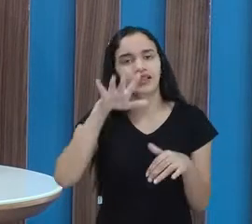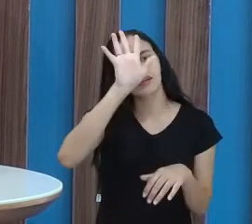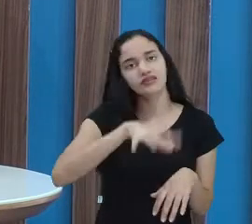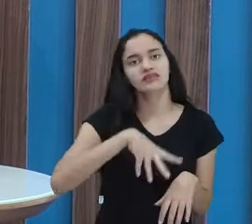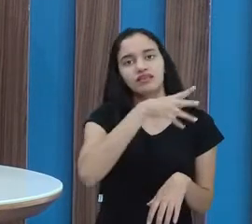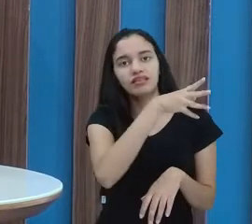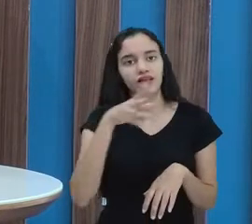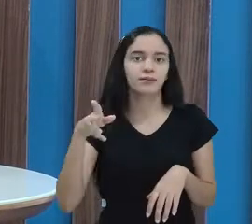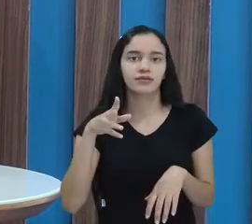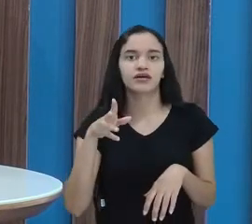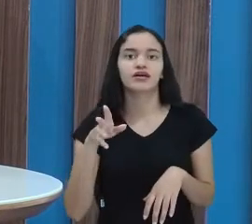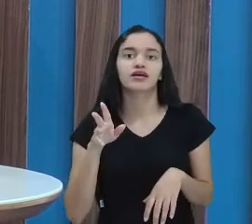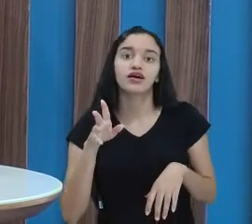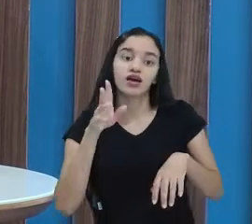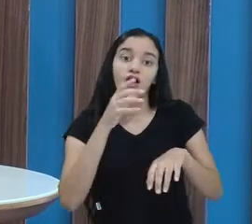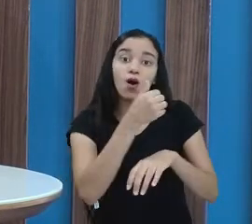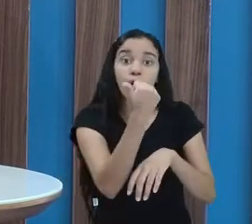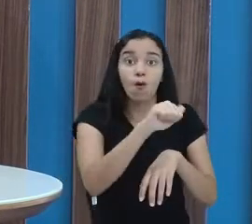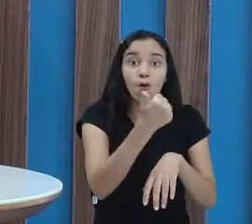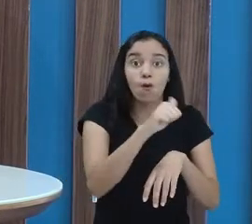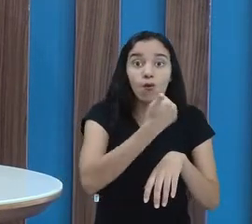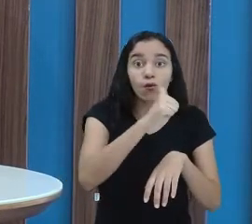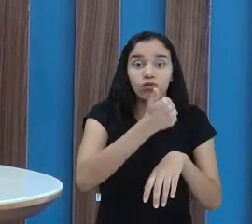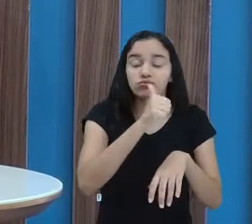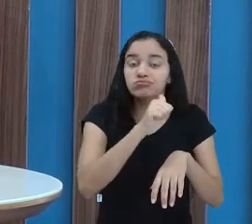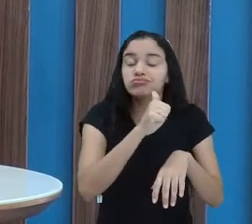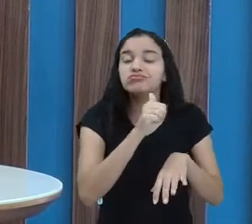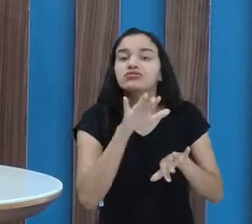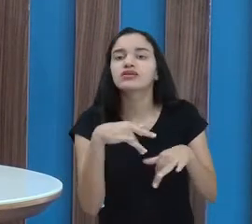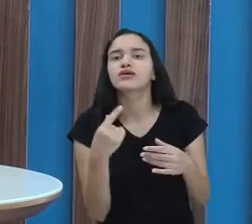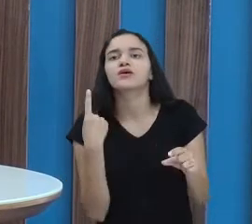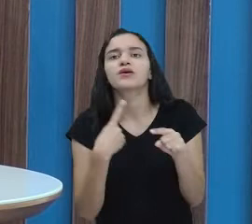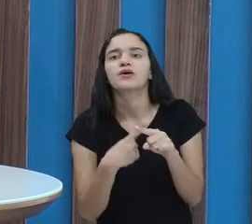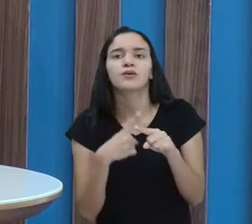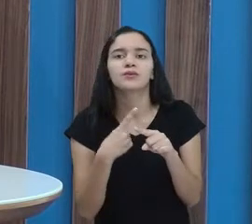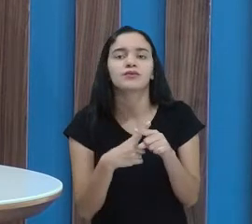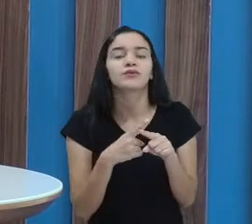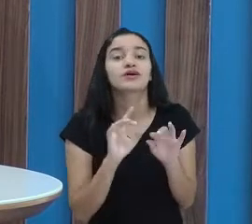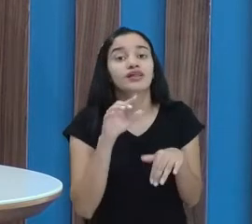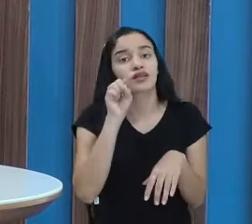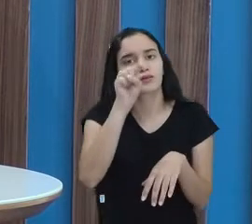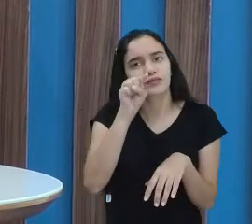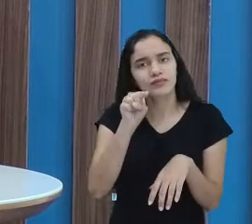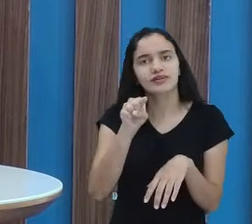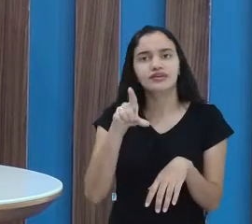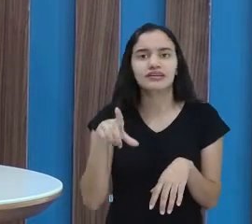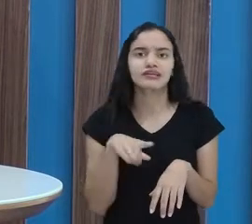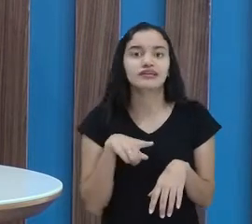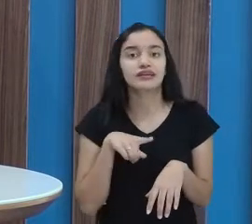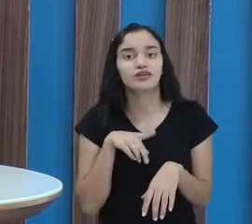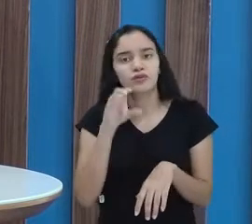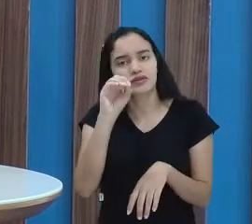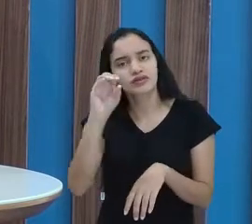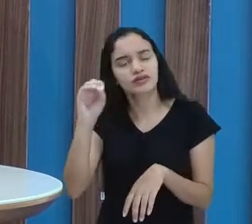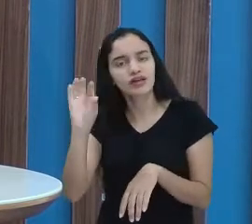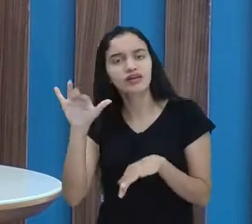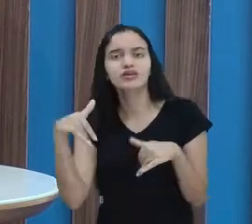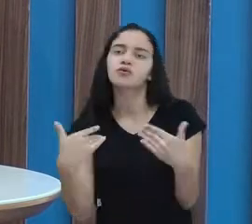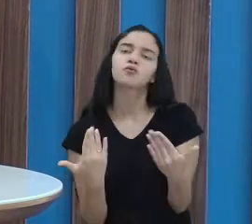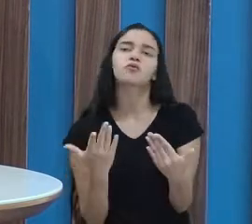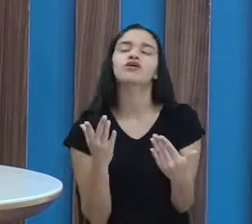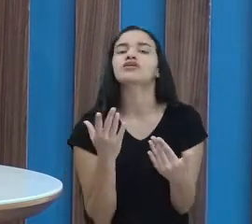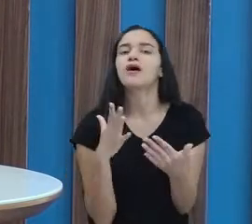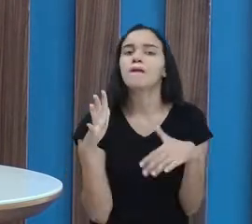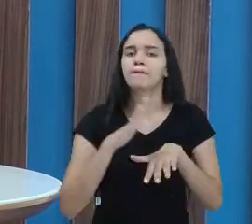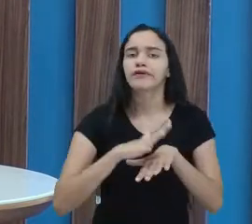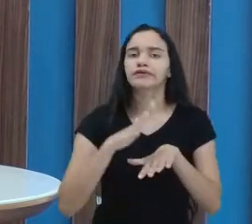aí. 11 horas, porque ali depois dos 2 pontos vem o número 0. E quando a gente trabalha